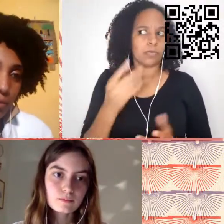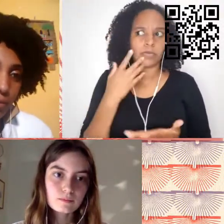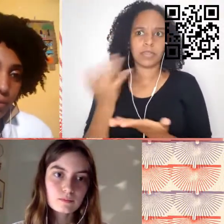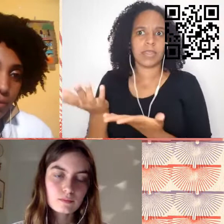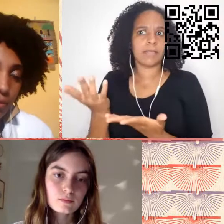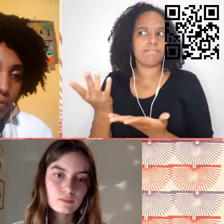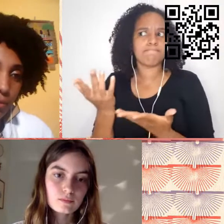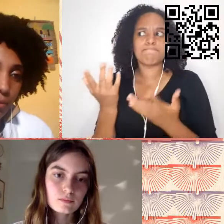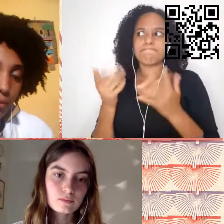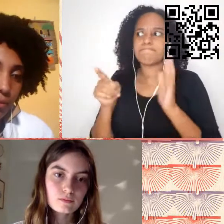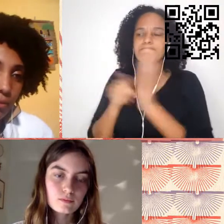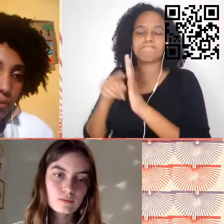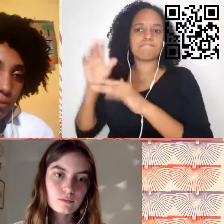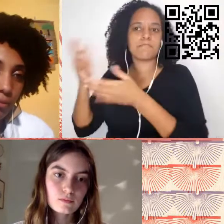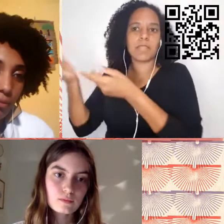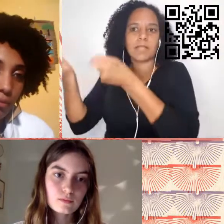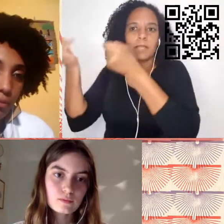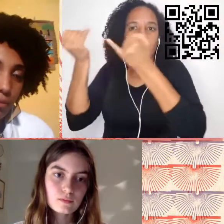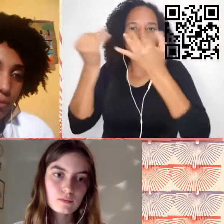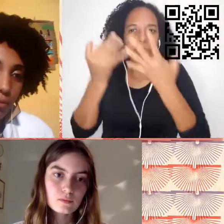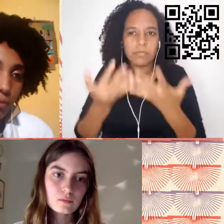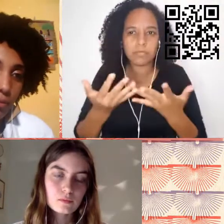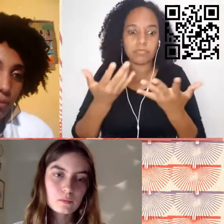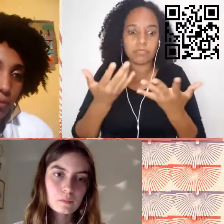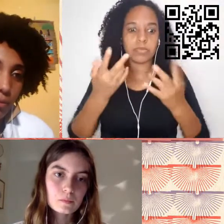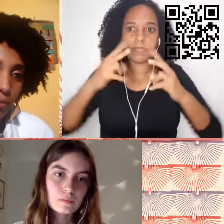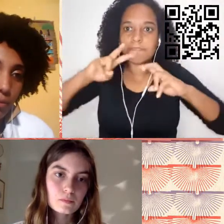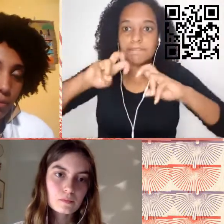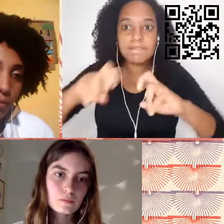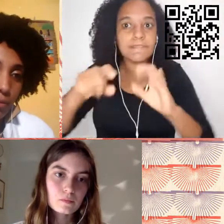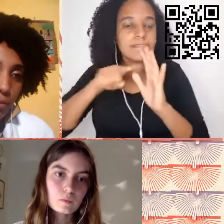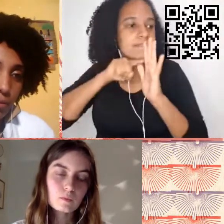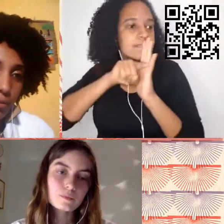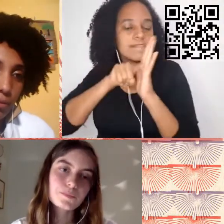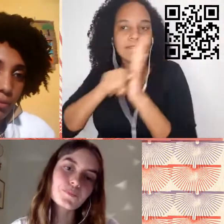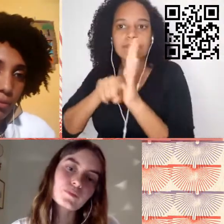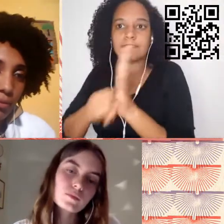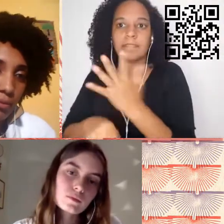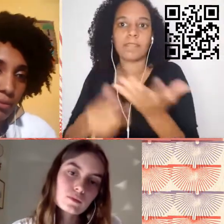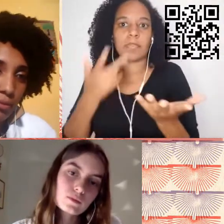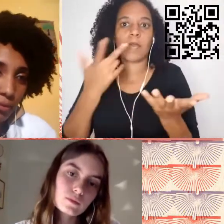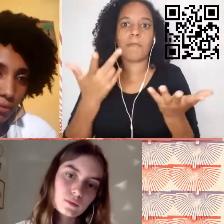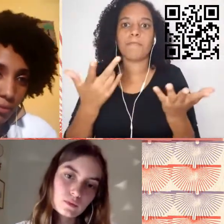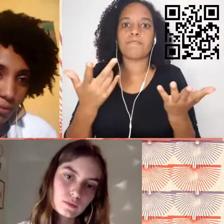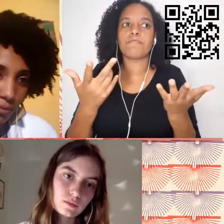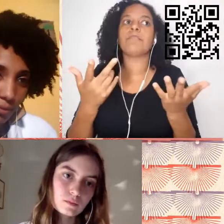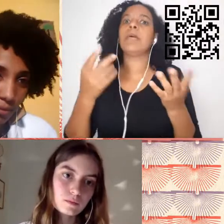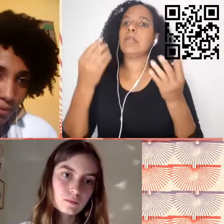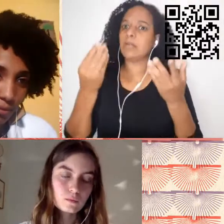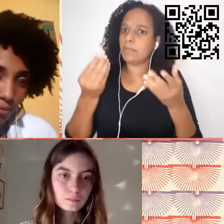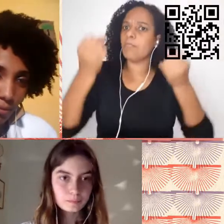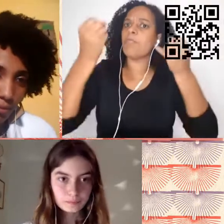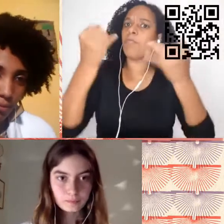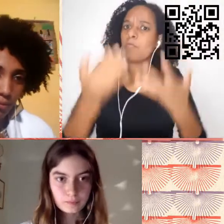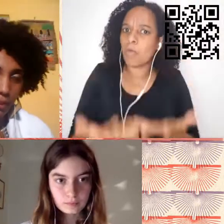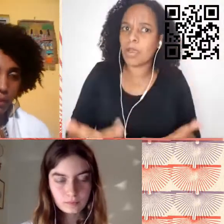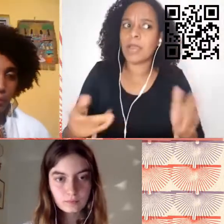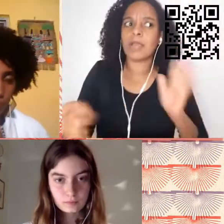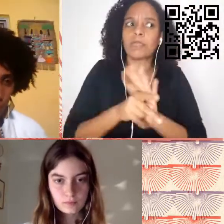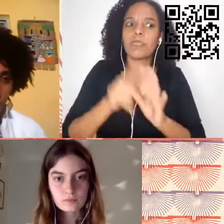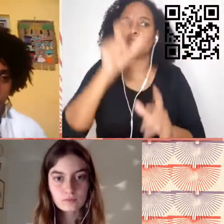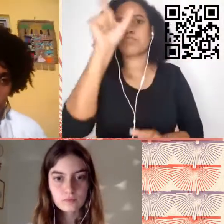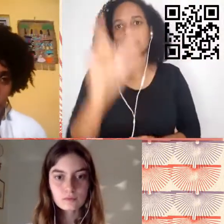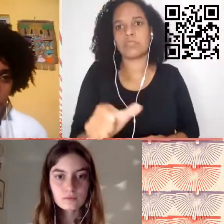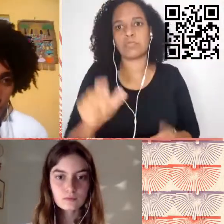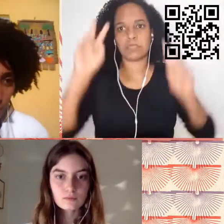analítica, em que está presente as questões que envolvem a condição negra, né,